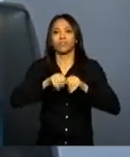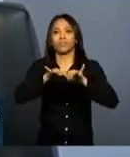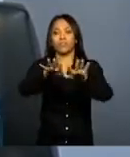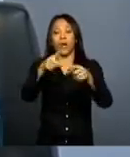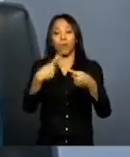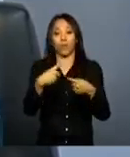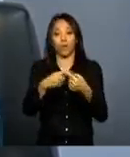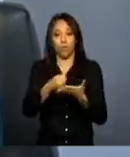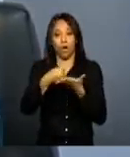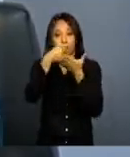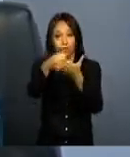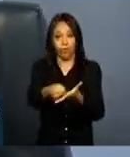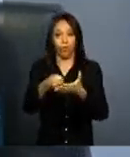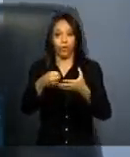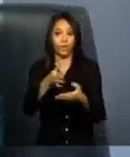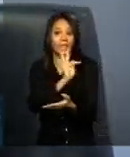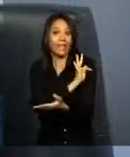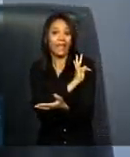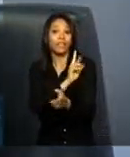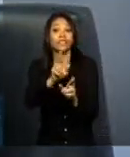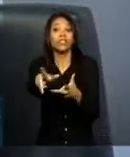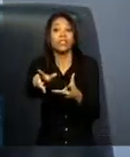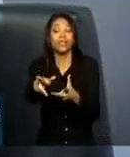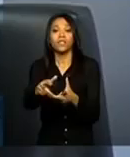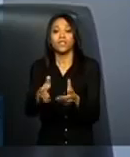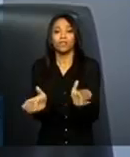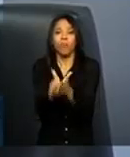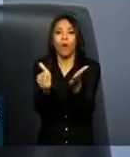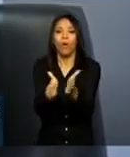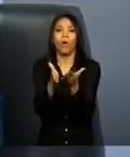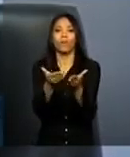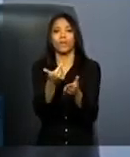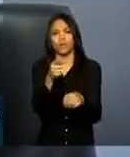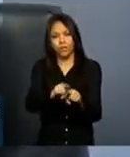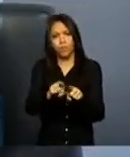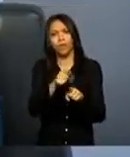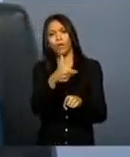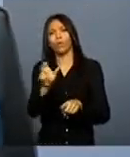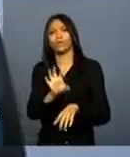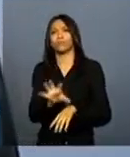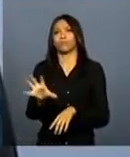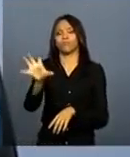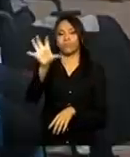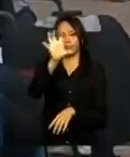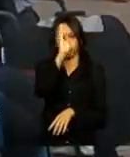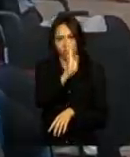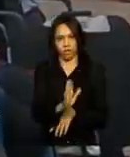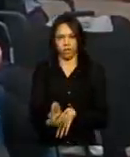assistência técnica para os mais pobres tem que ser diferente das dos demais que já estão incluídos.